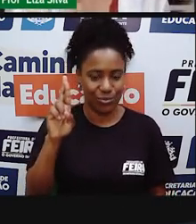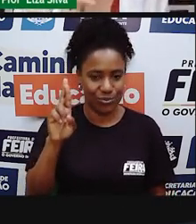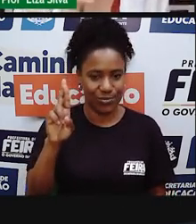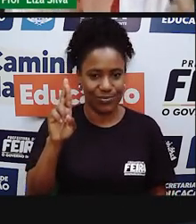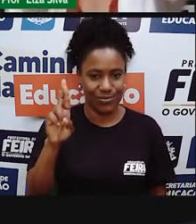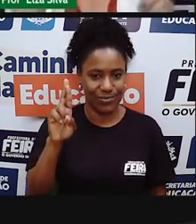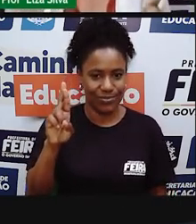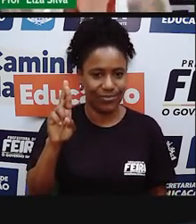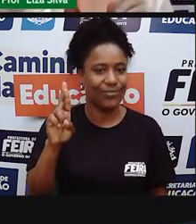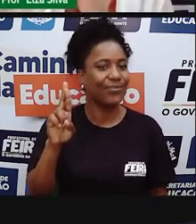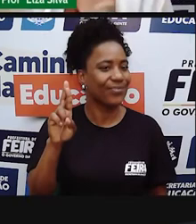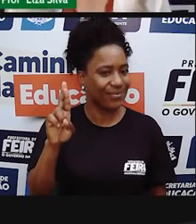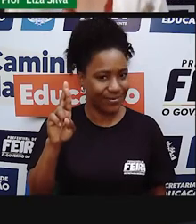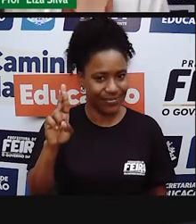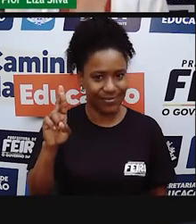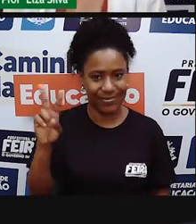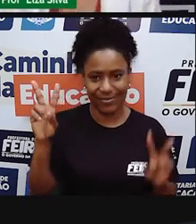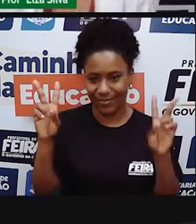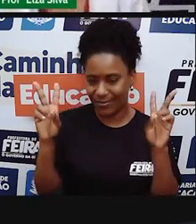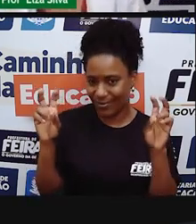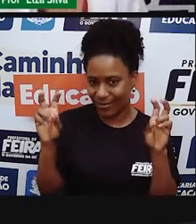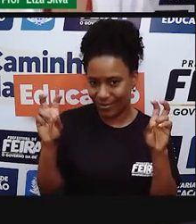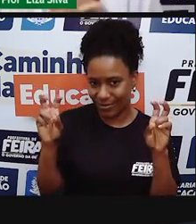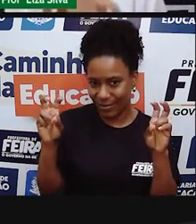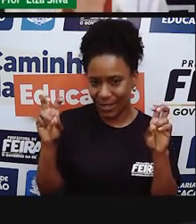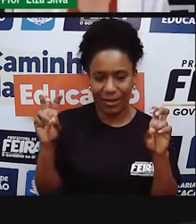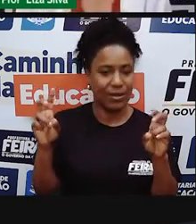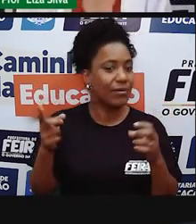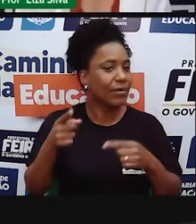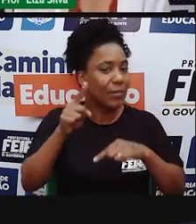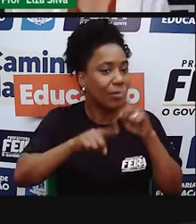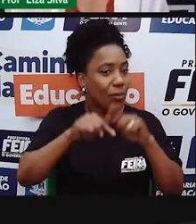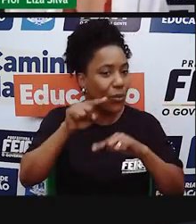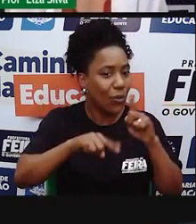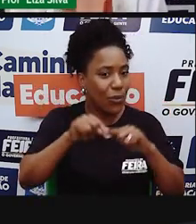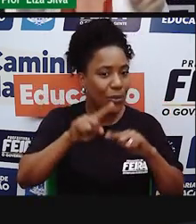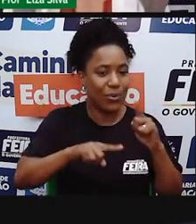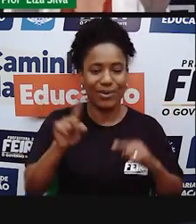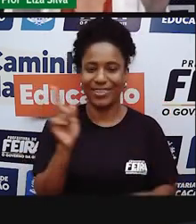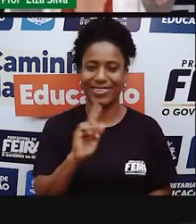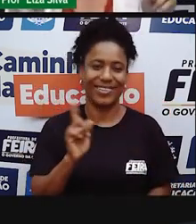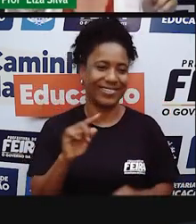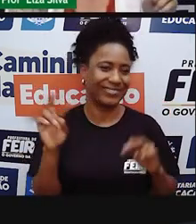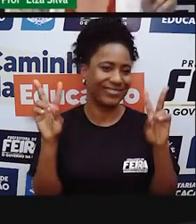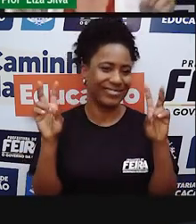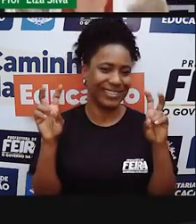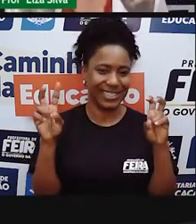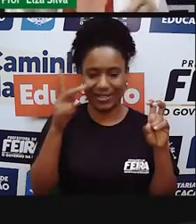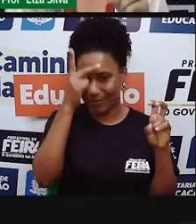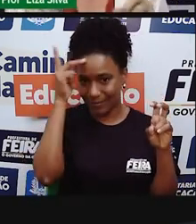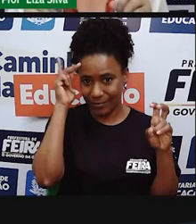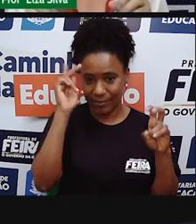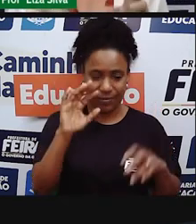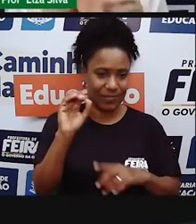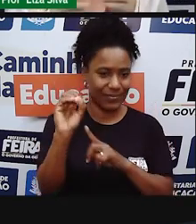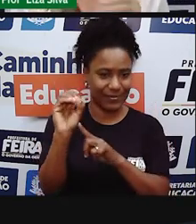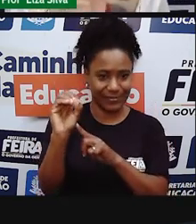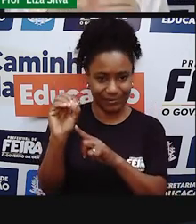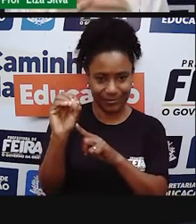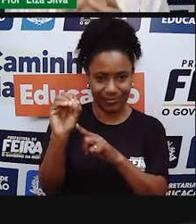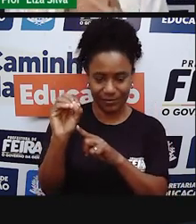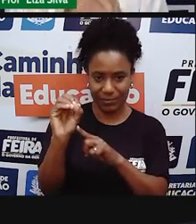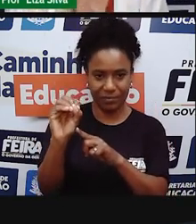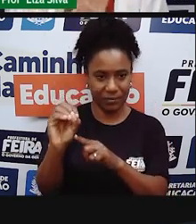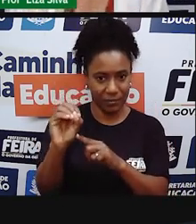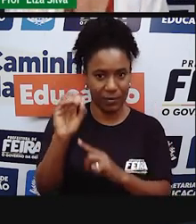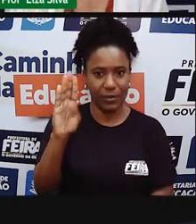na verdade, nós não estamos nos referindo a um objeto, mas a pessoas, não é? Então, a palavra objeto aí não está no